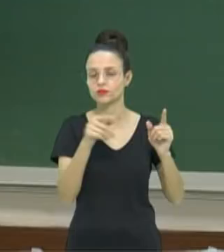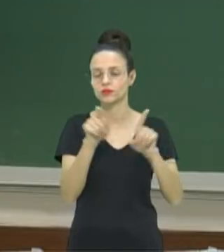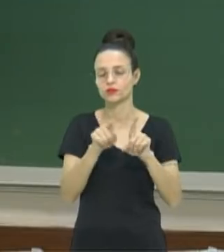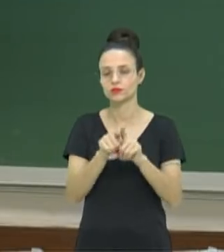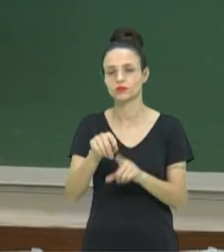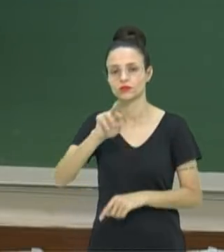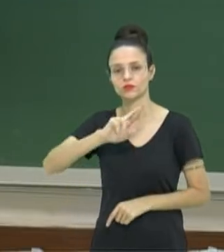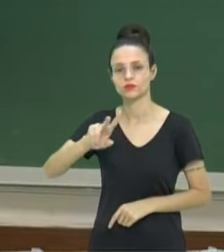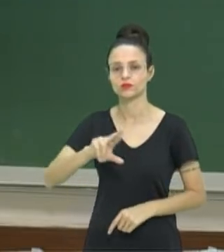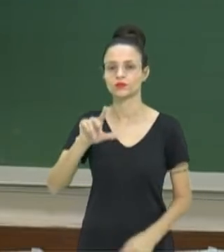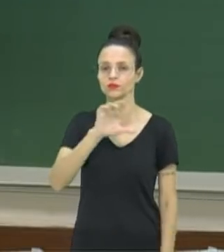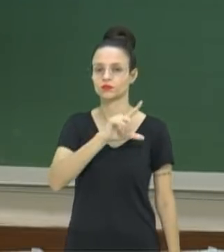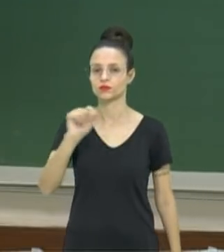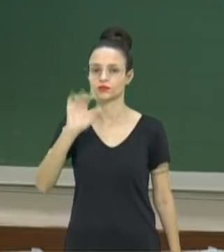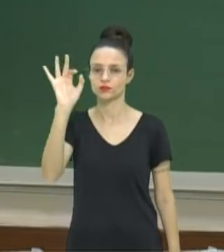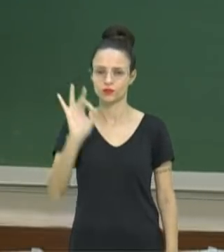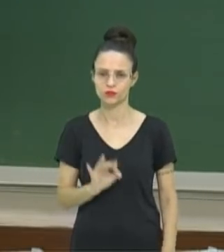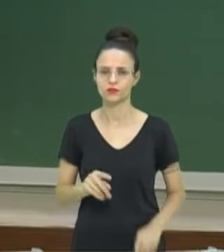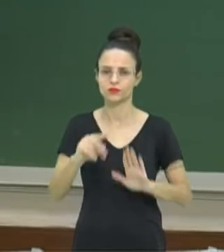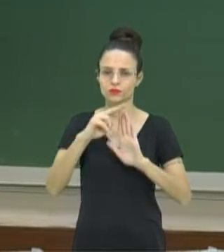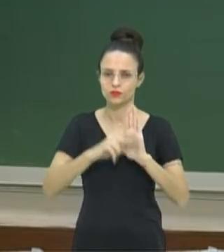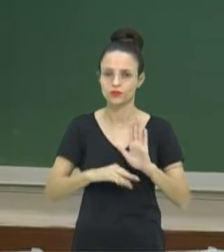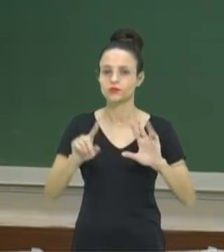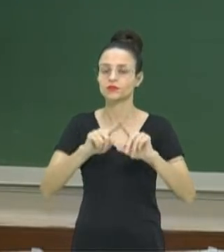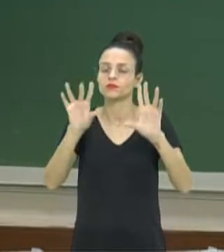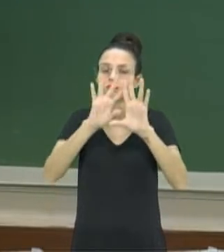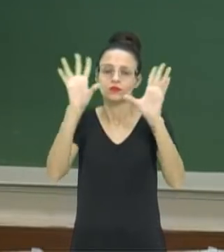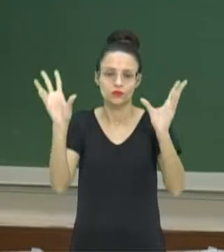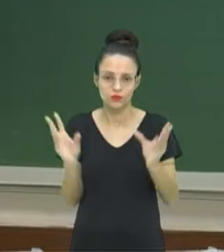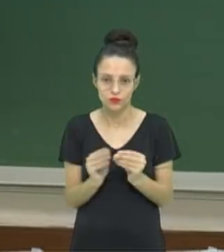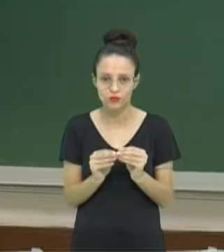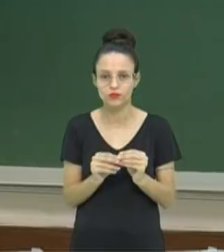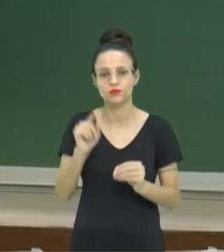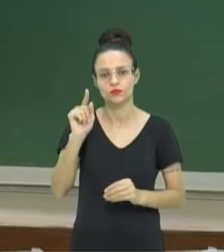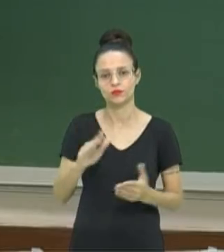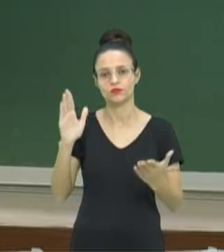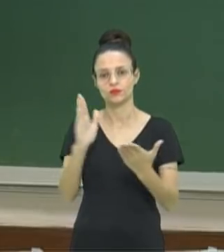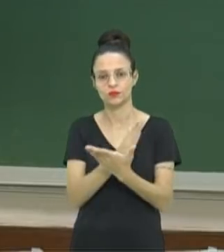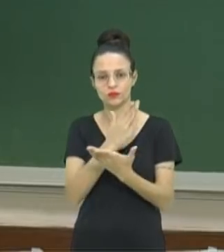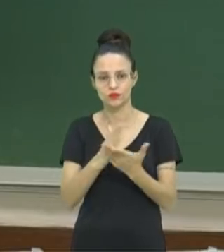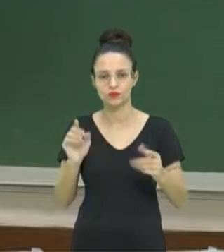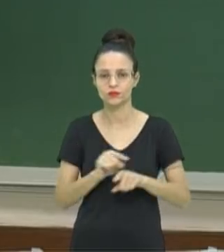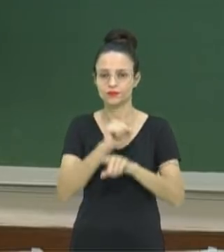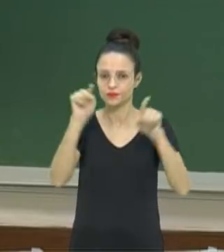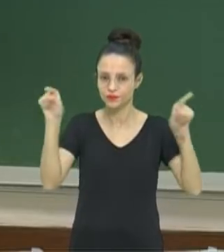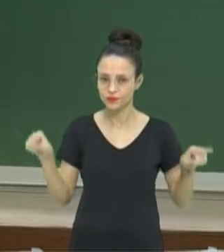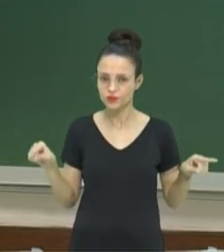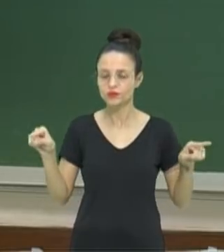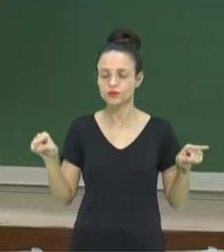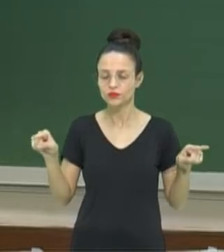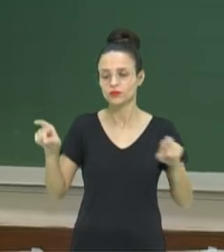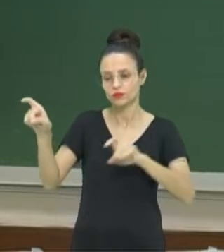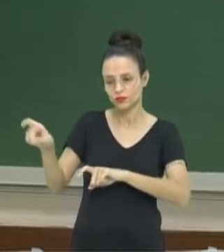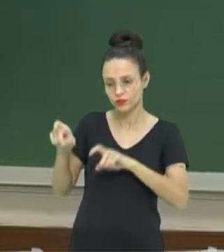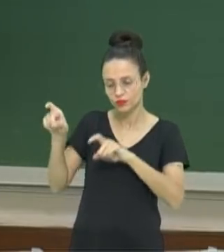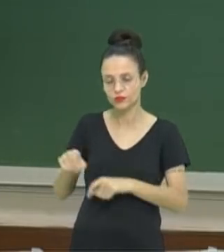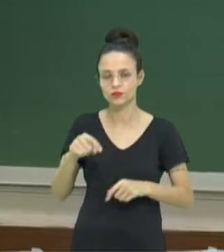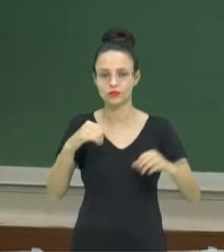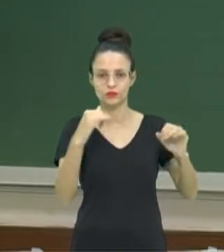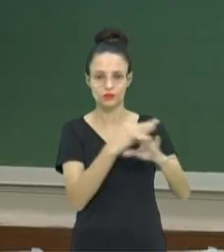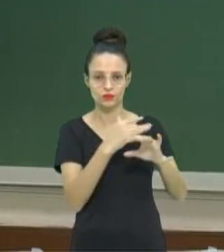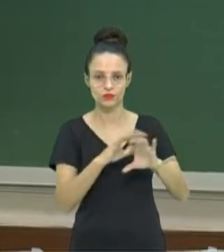é 100% a regra, mas em geral, a divisão entre atividades do espaço rural e urbano é